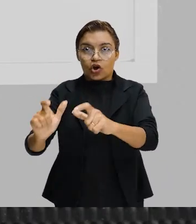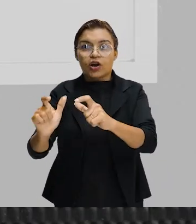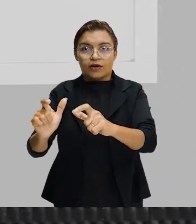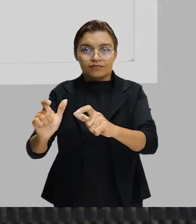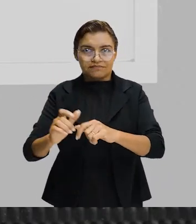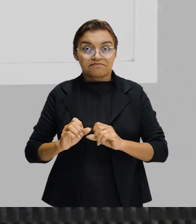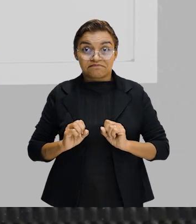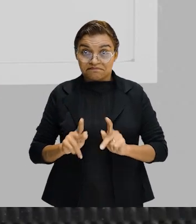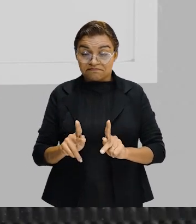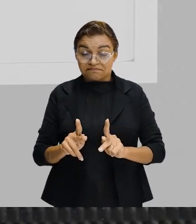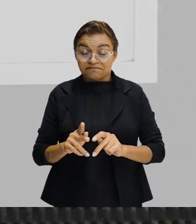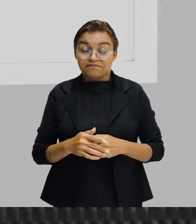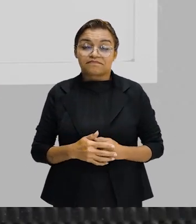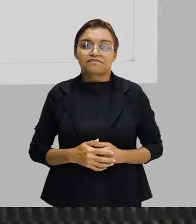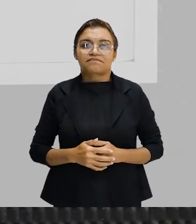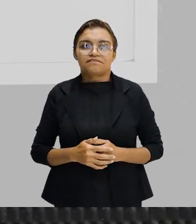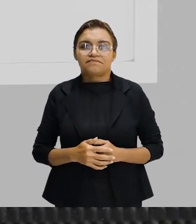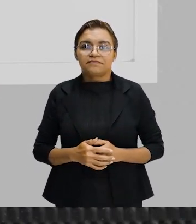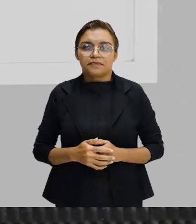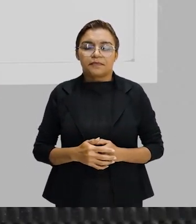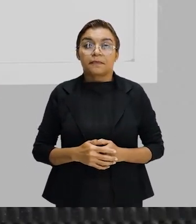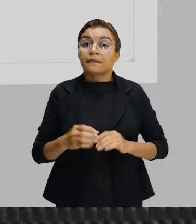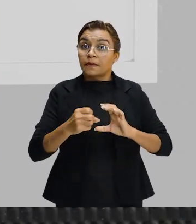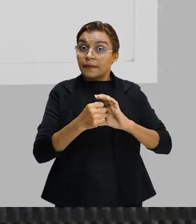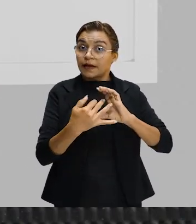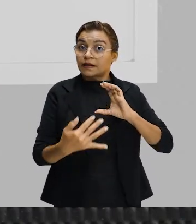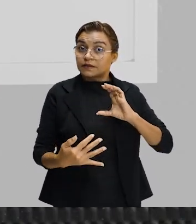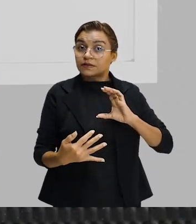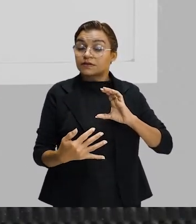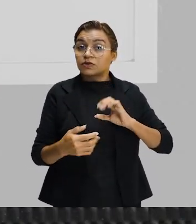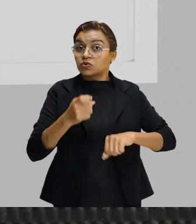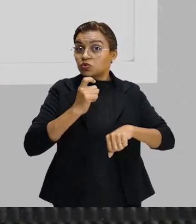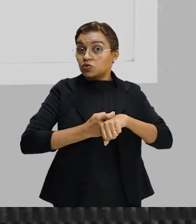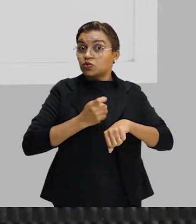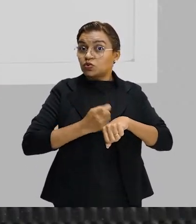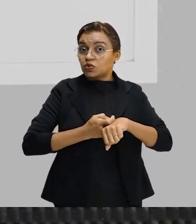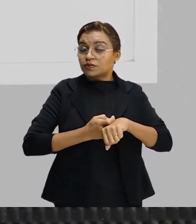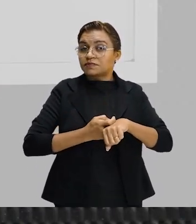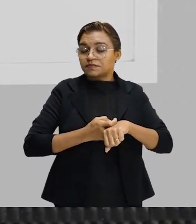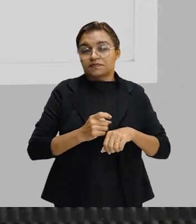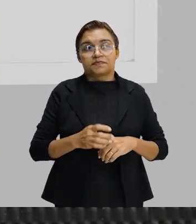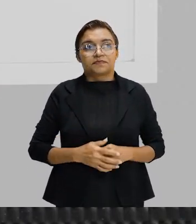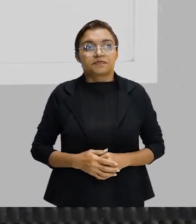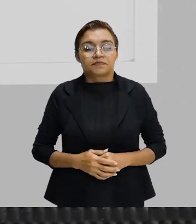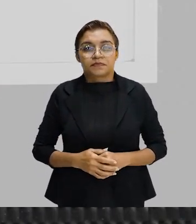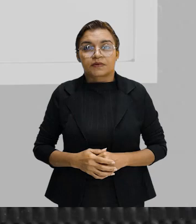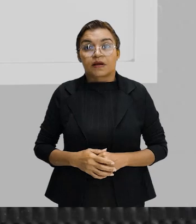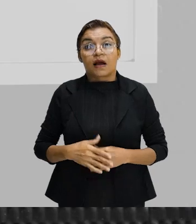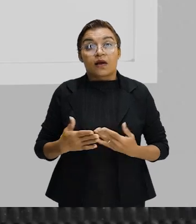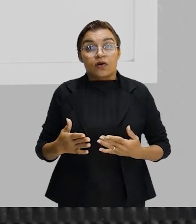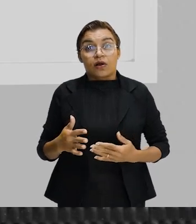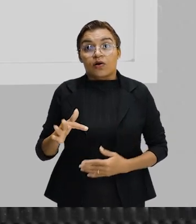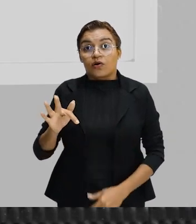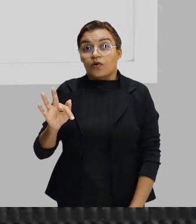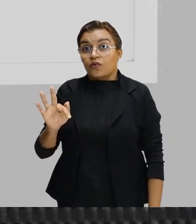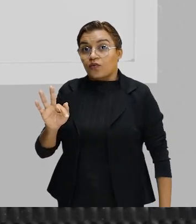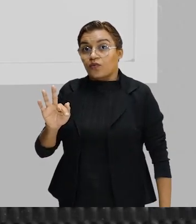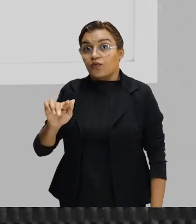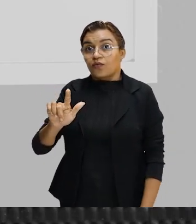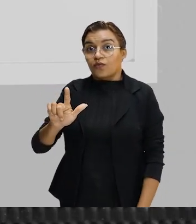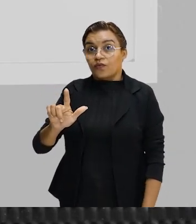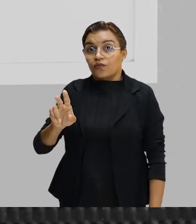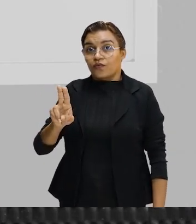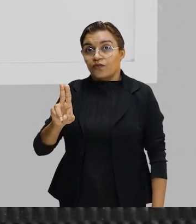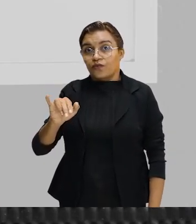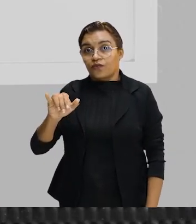ok? Essa é uma característica do sólido. No caso do fluido,